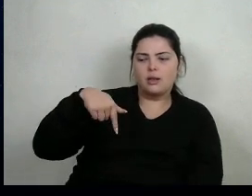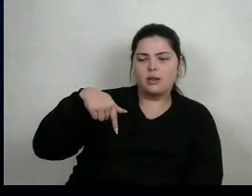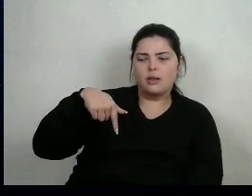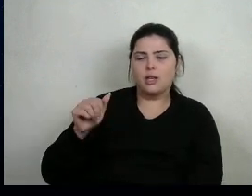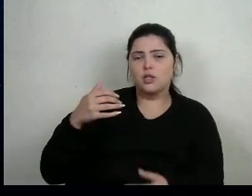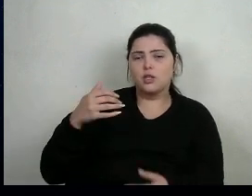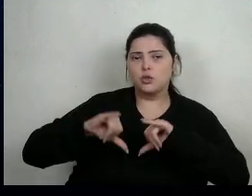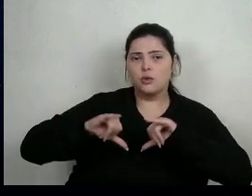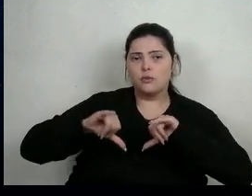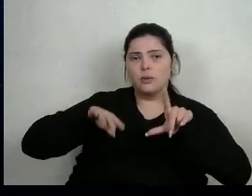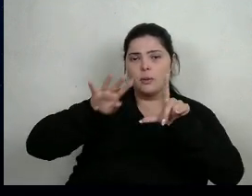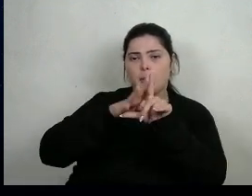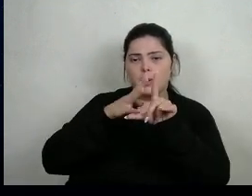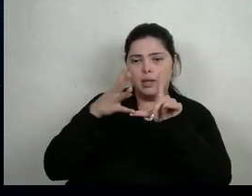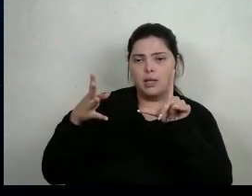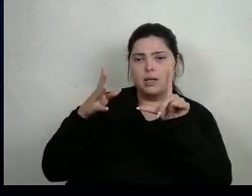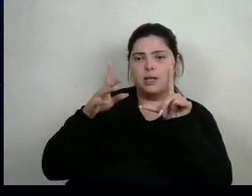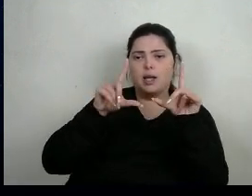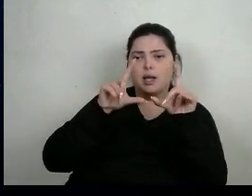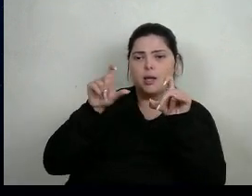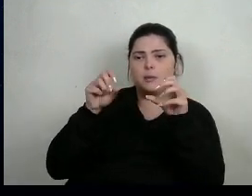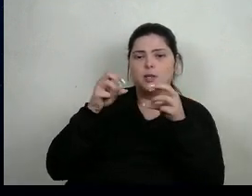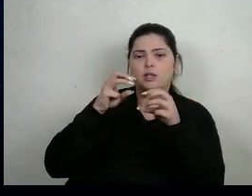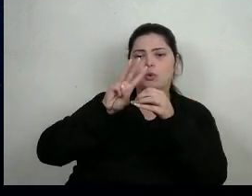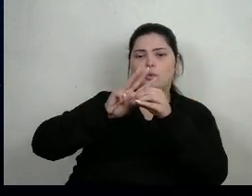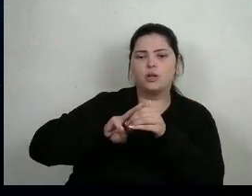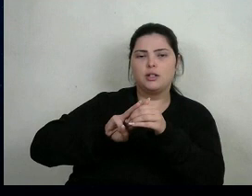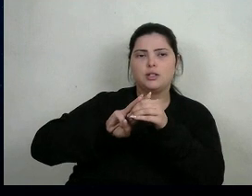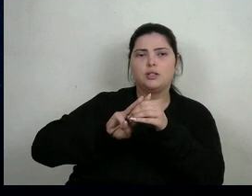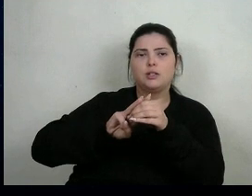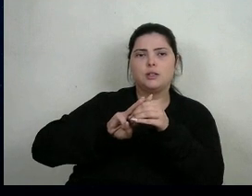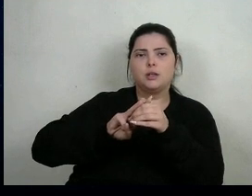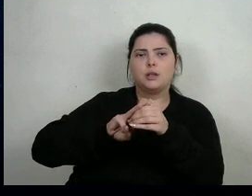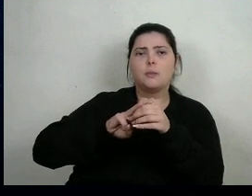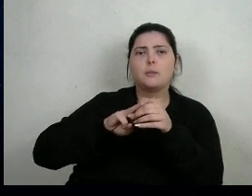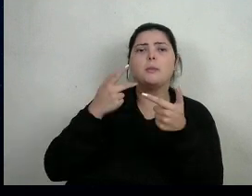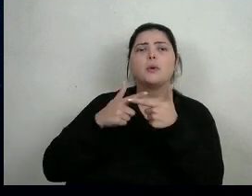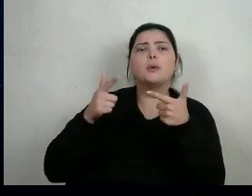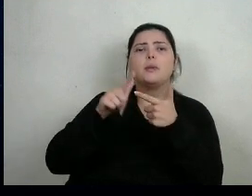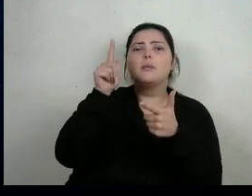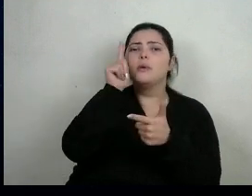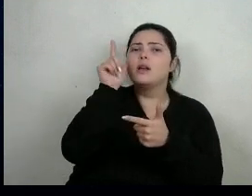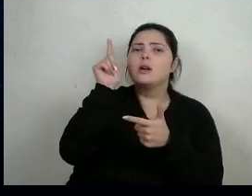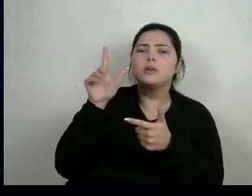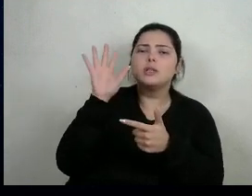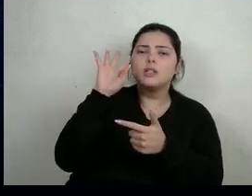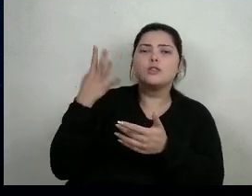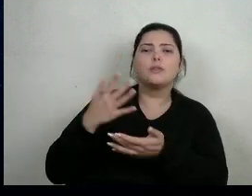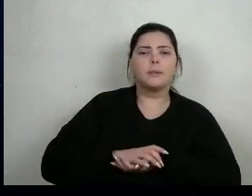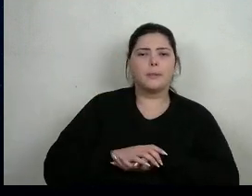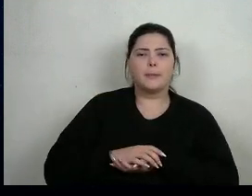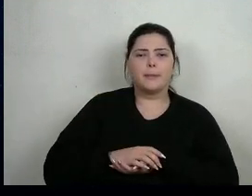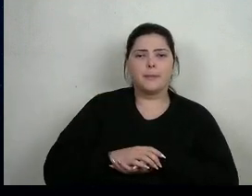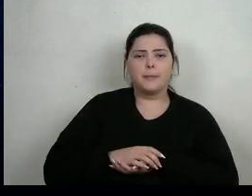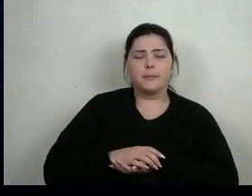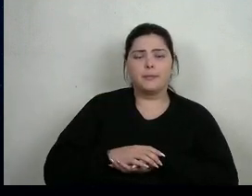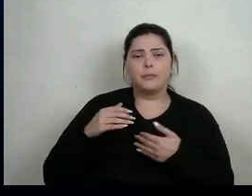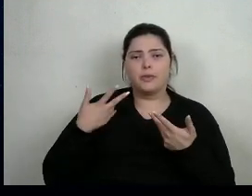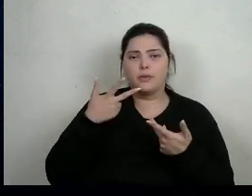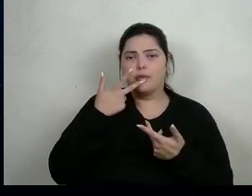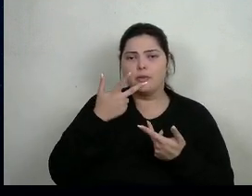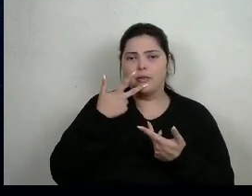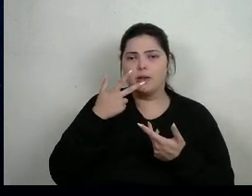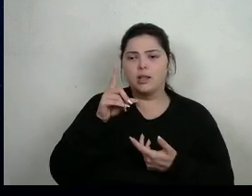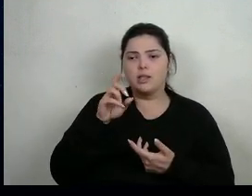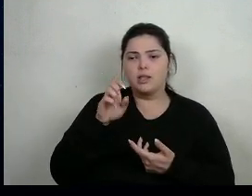de excel e print no Word que problema que eu resolvi com isso então a gente inclusive quando fala de devopes fala do